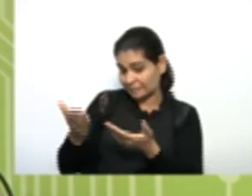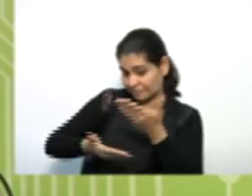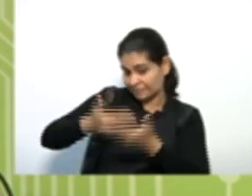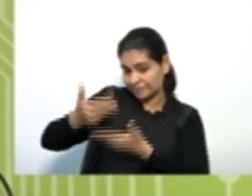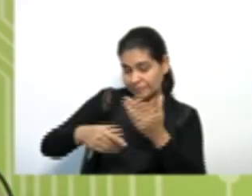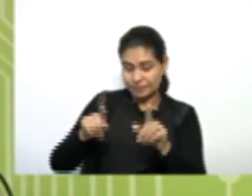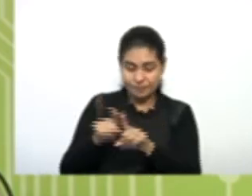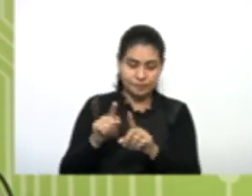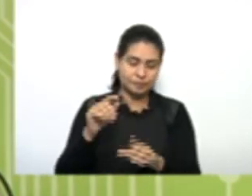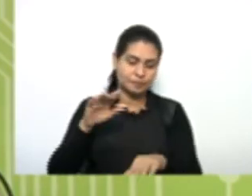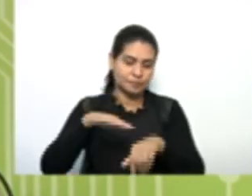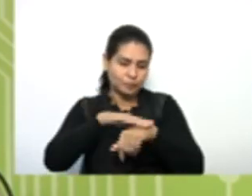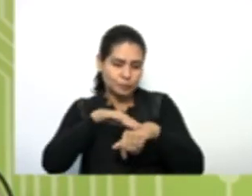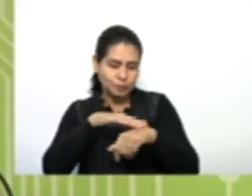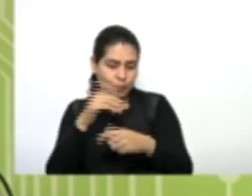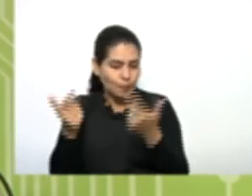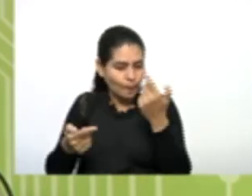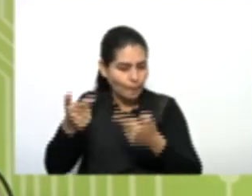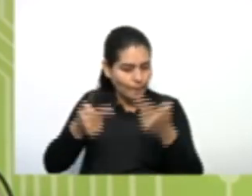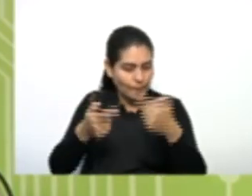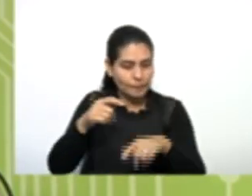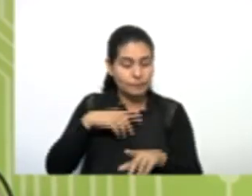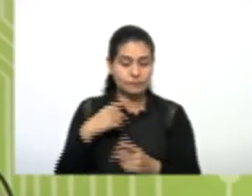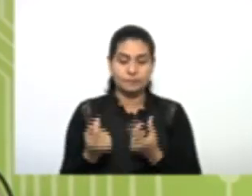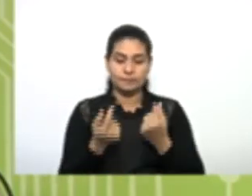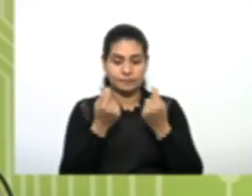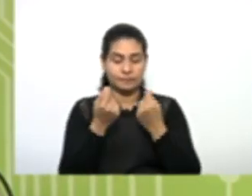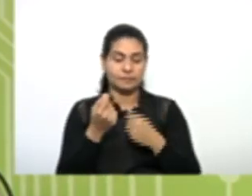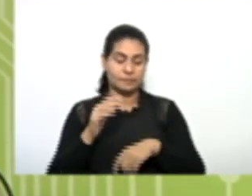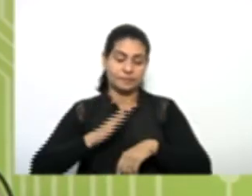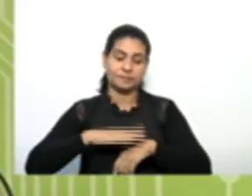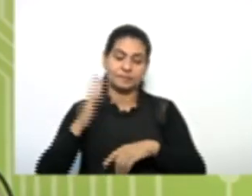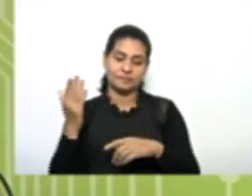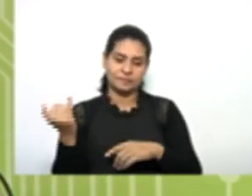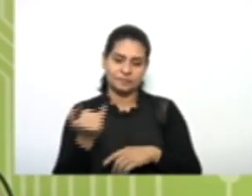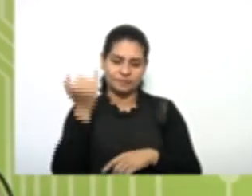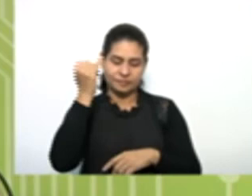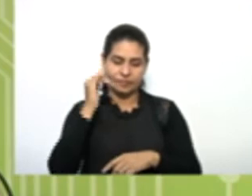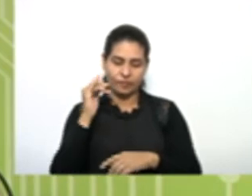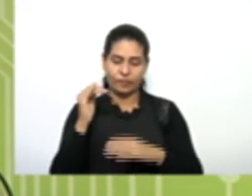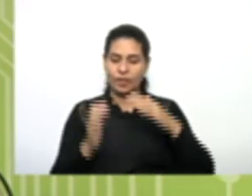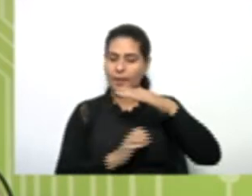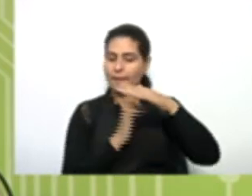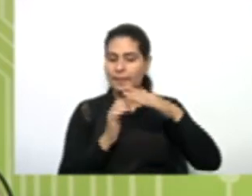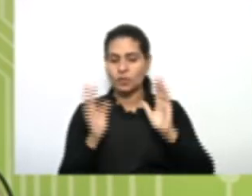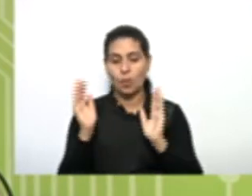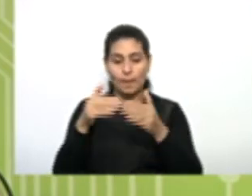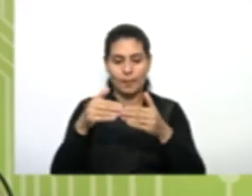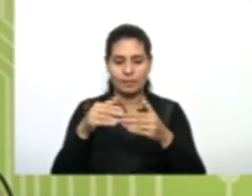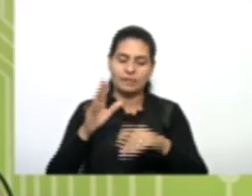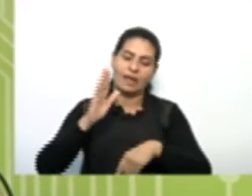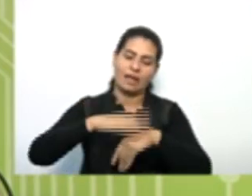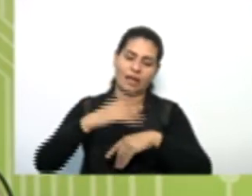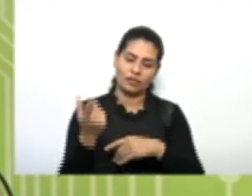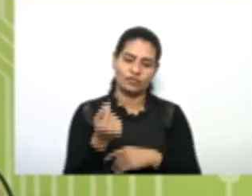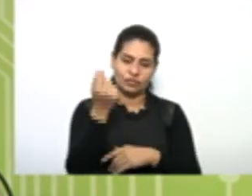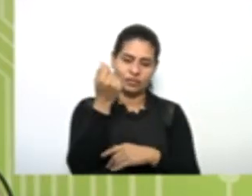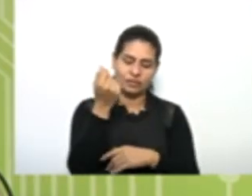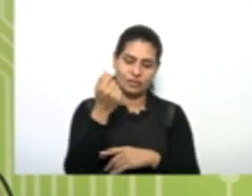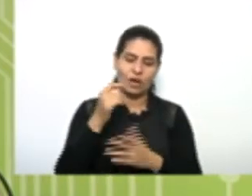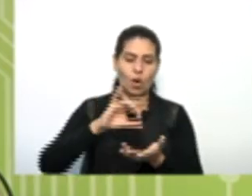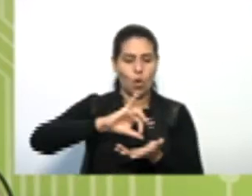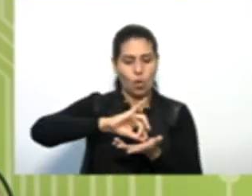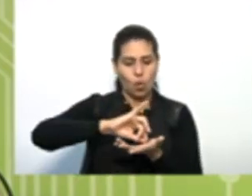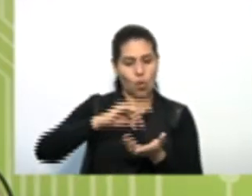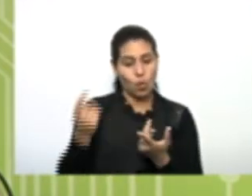debate, mas nós na economia nós entendemos assim que a empresa só tem um objetivo. Esse objetivo é produzir lucros,